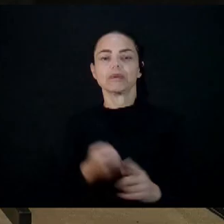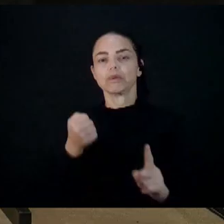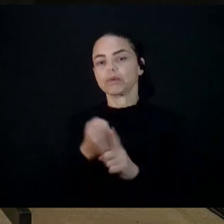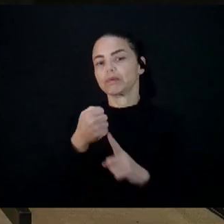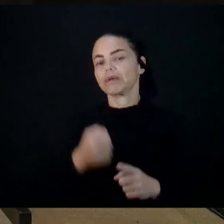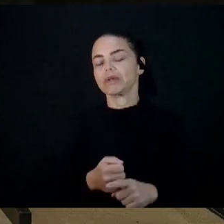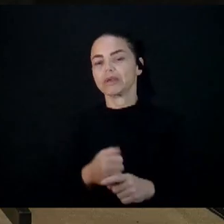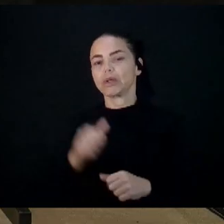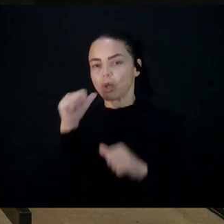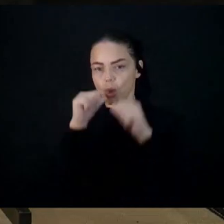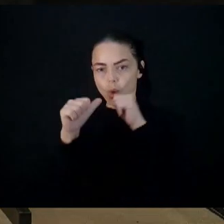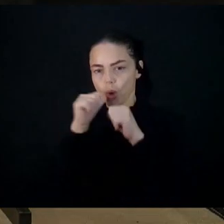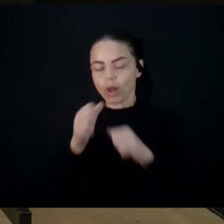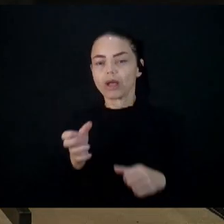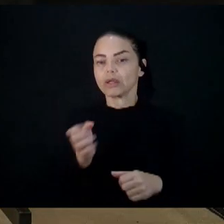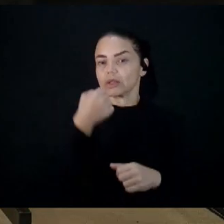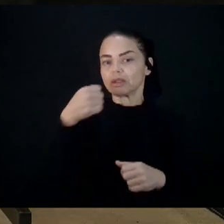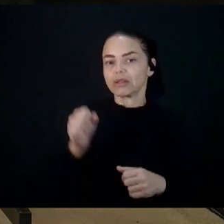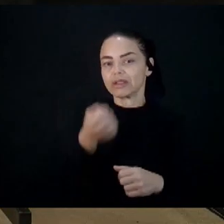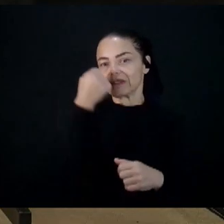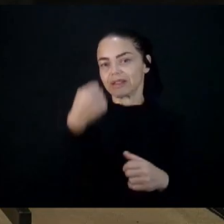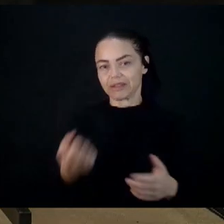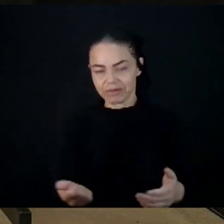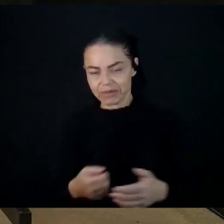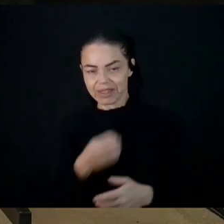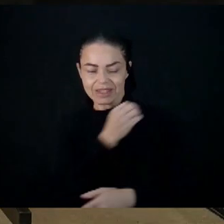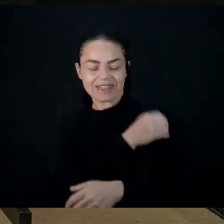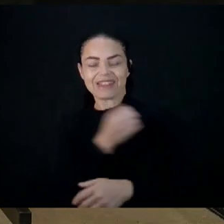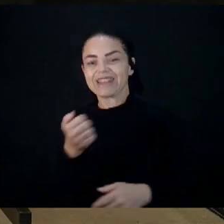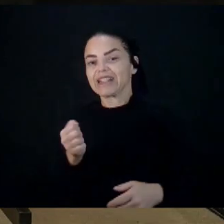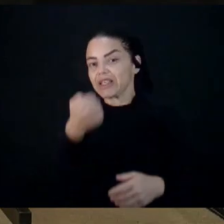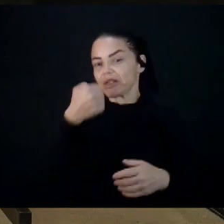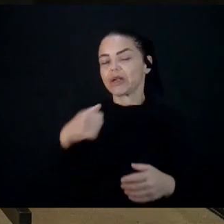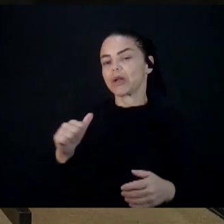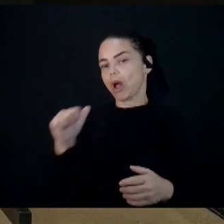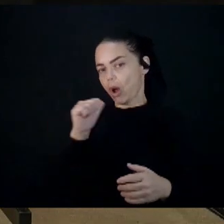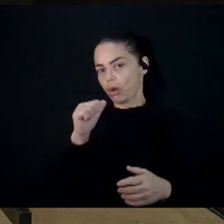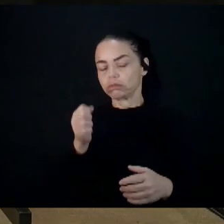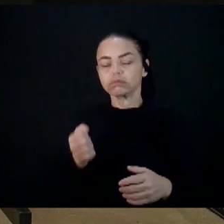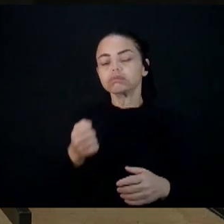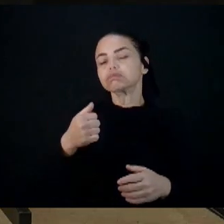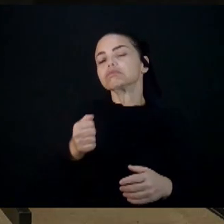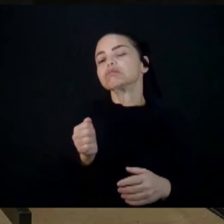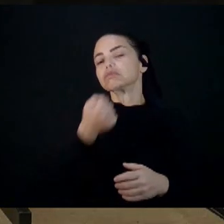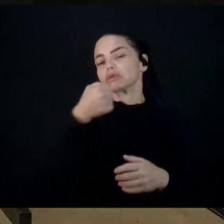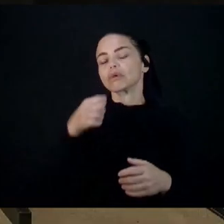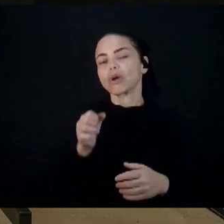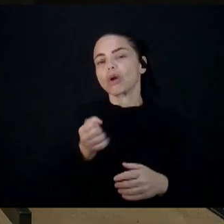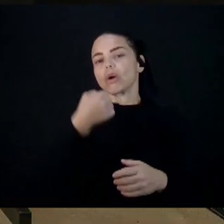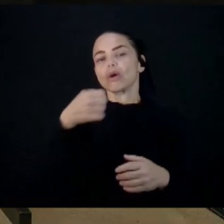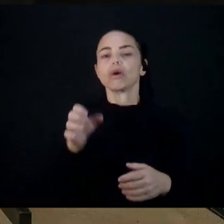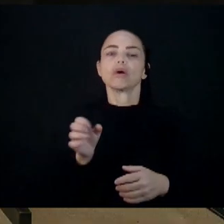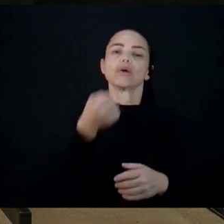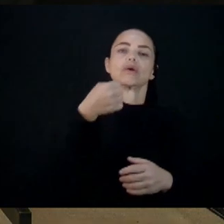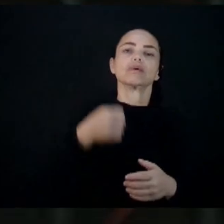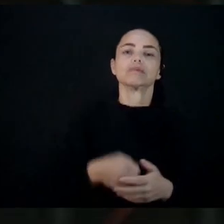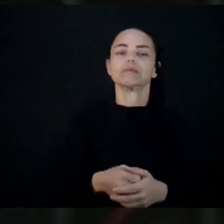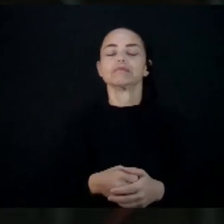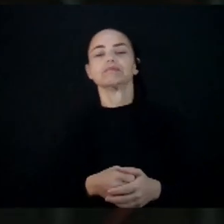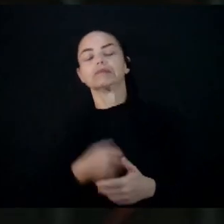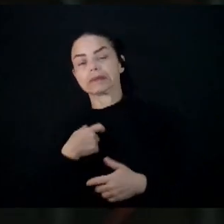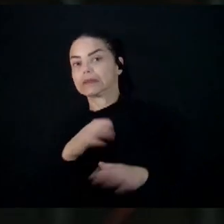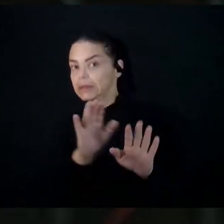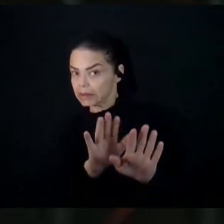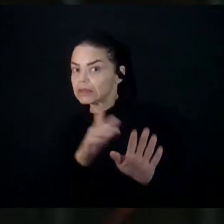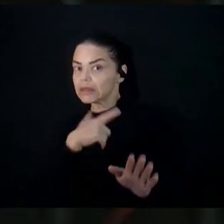do álcool. Hoje a gente está falando do álcool da cervejinha, tá, gente? Aquele básico, todo mundo toma uma cervejinha, legal. Só que, peraí, tem